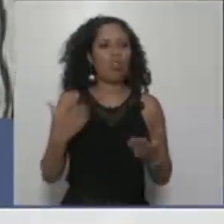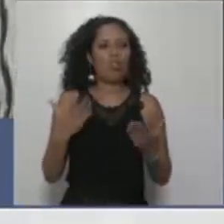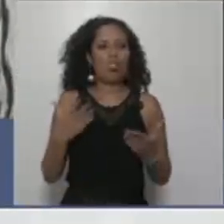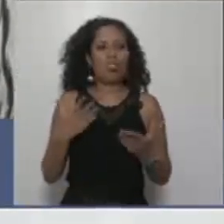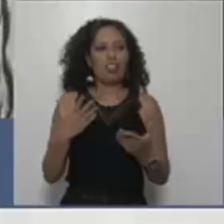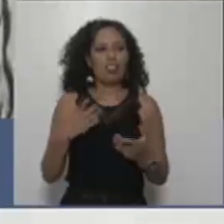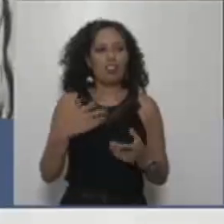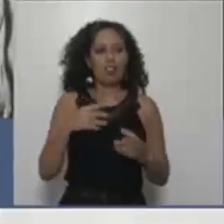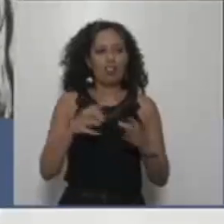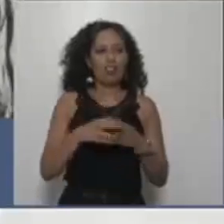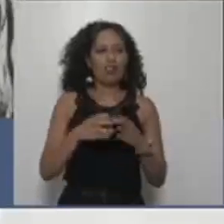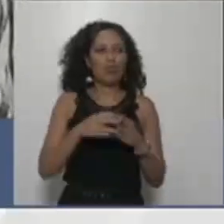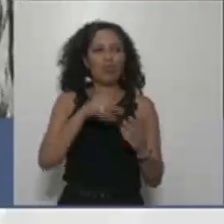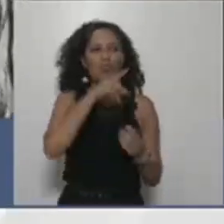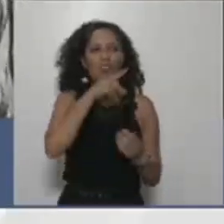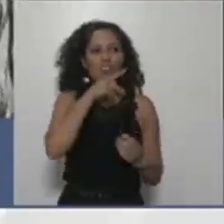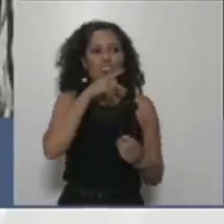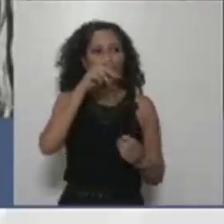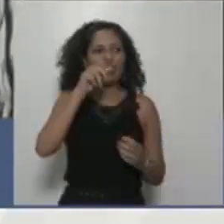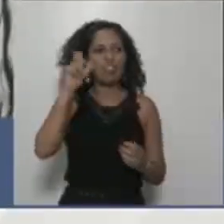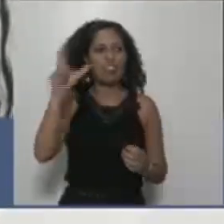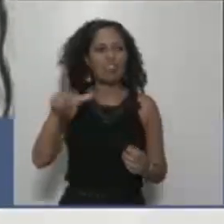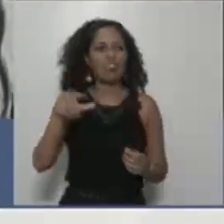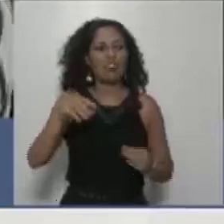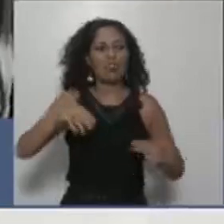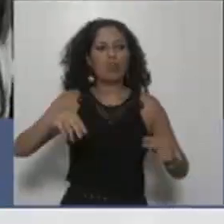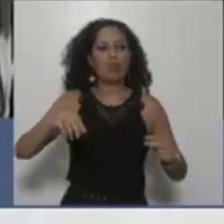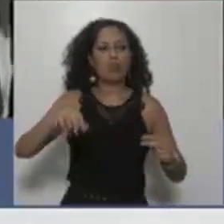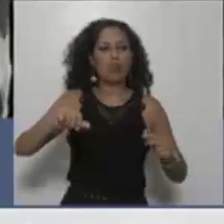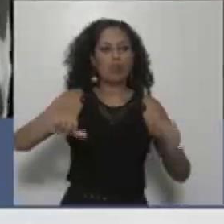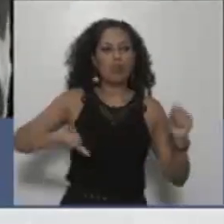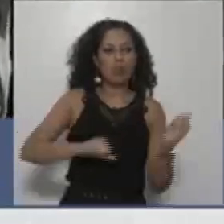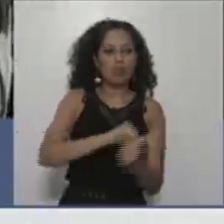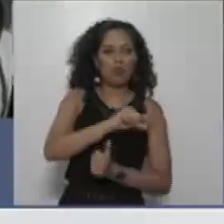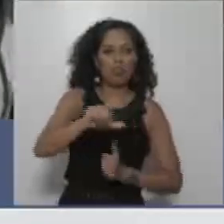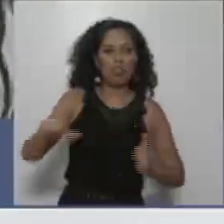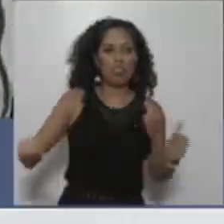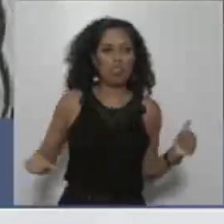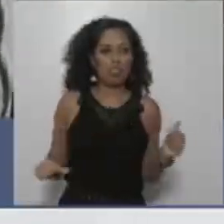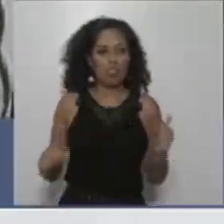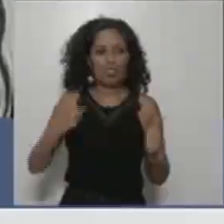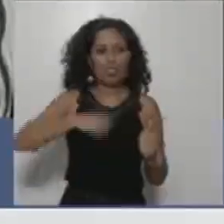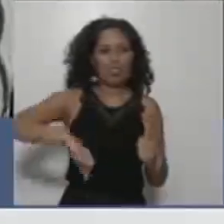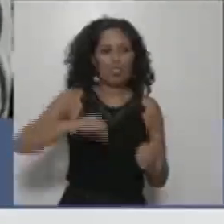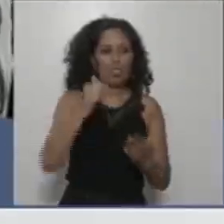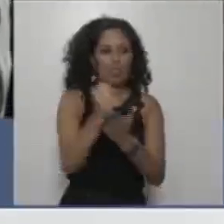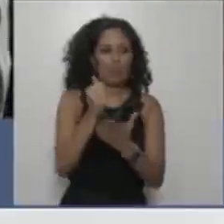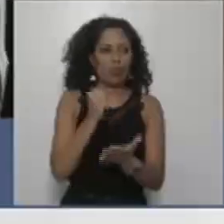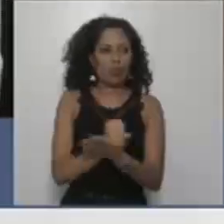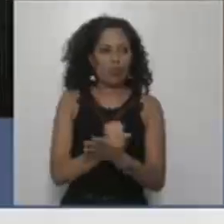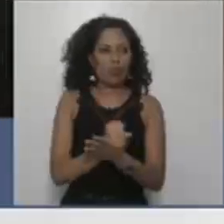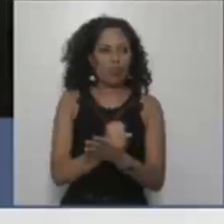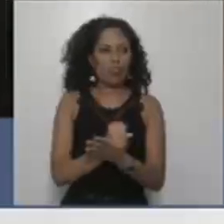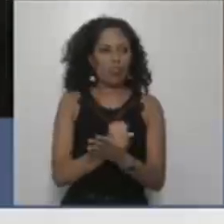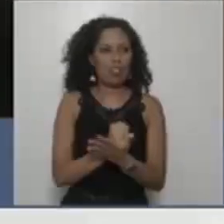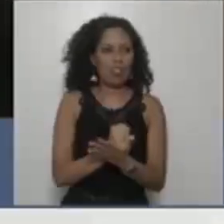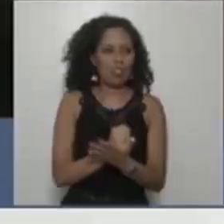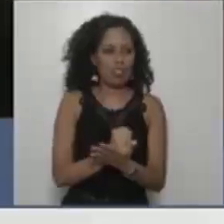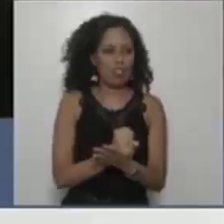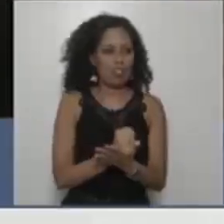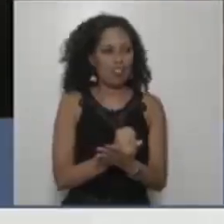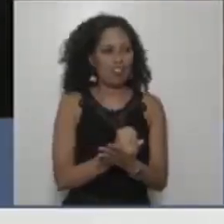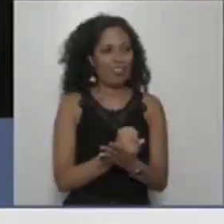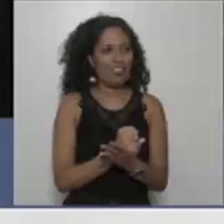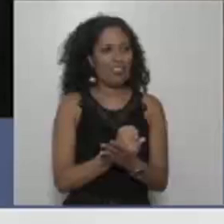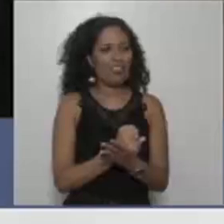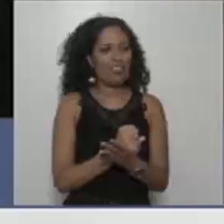então, que o PSOL fizesse um movimento na bancada federal para que a gente aprovasse a castração química de estupradores. Ia